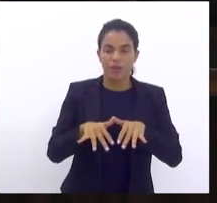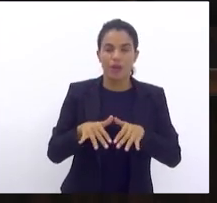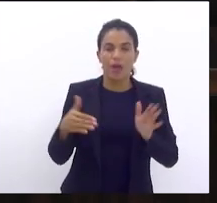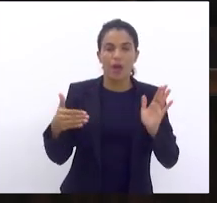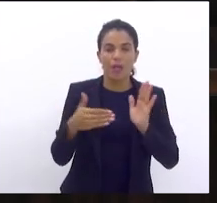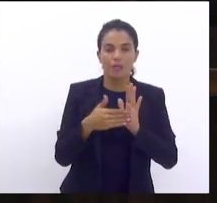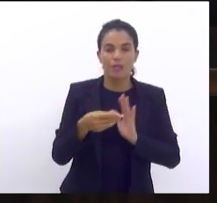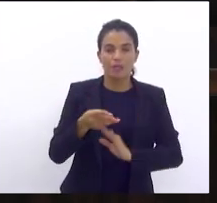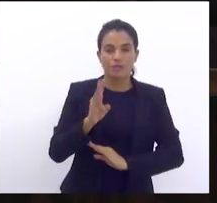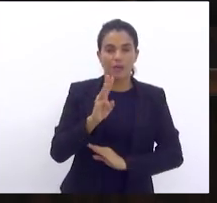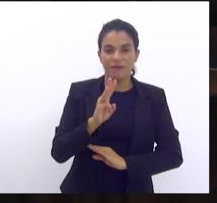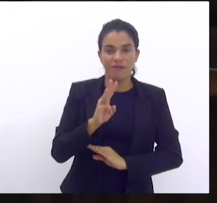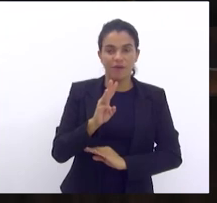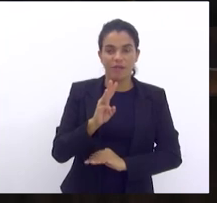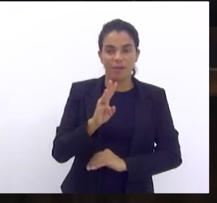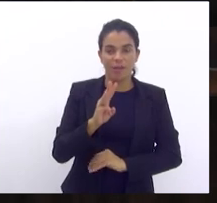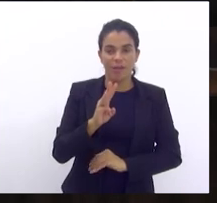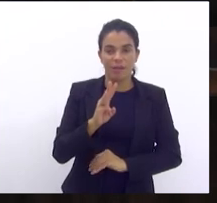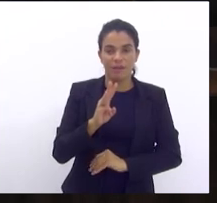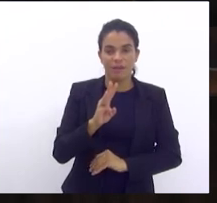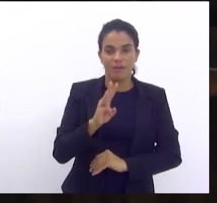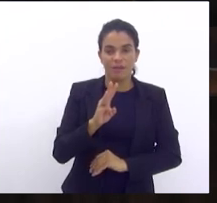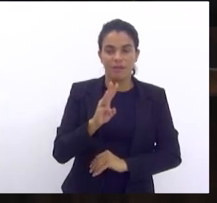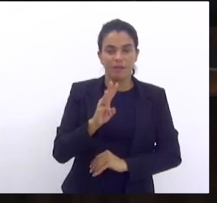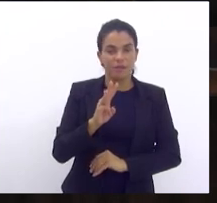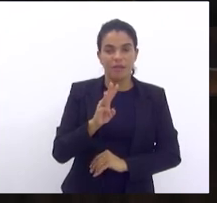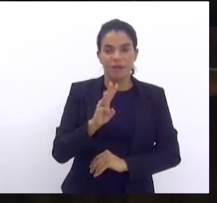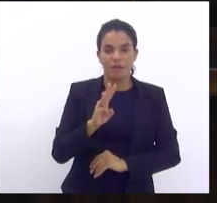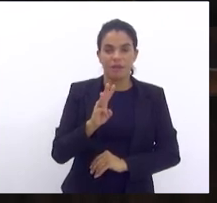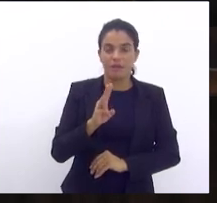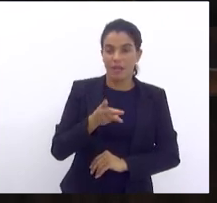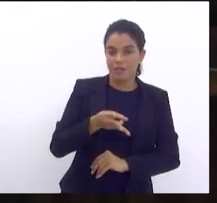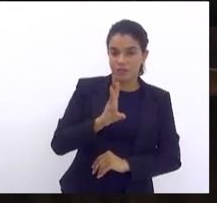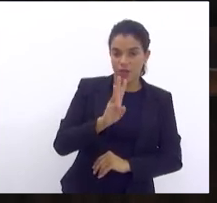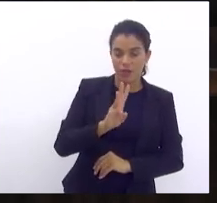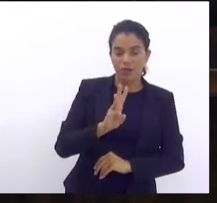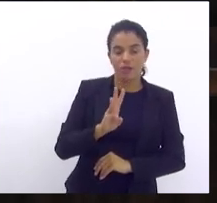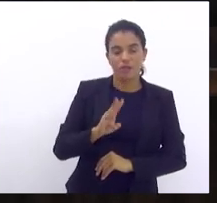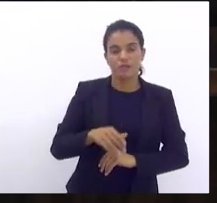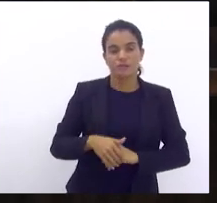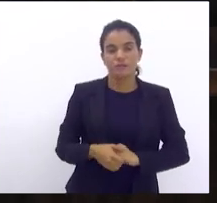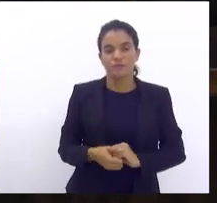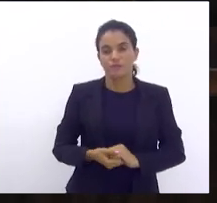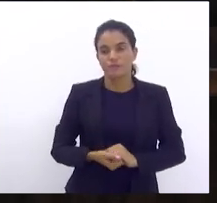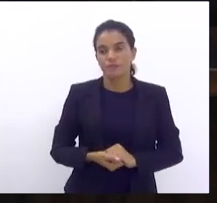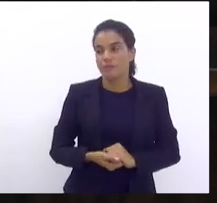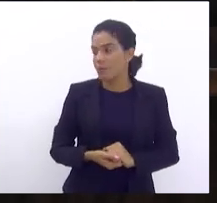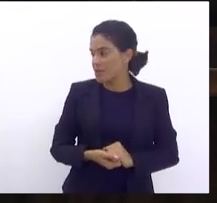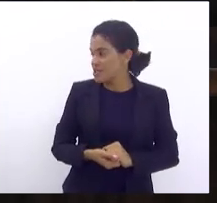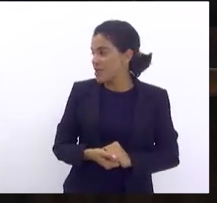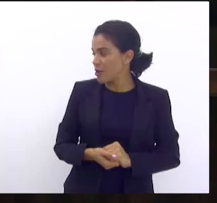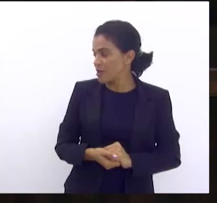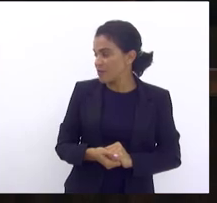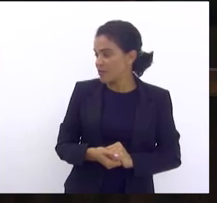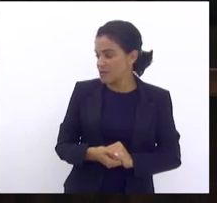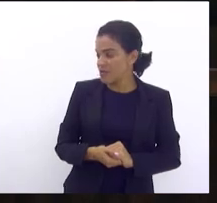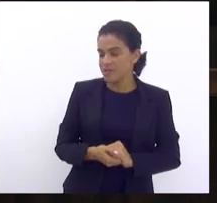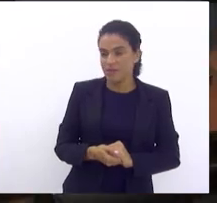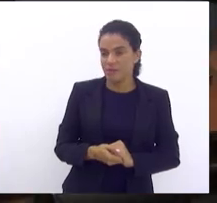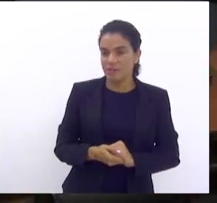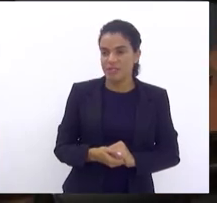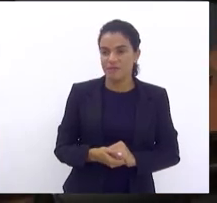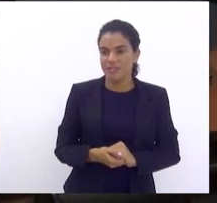às 15:01 quando retornaremos com a ordem do